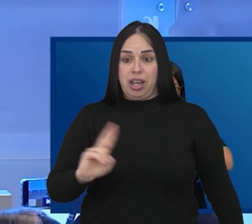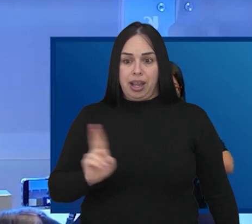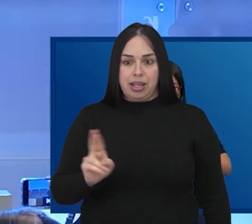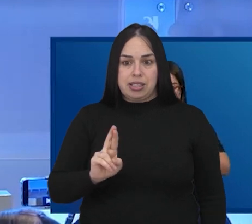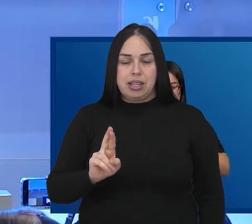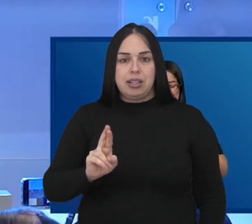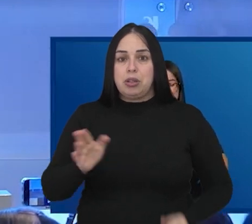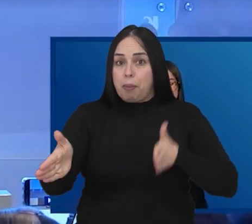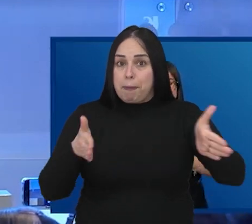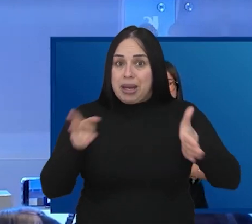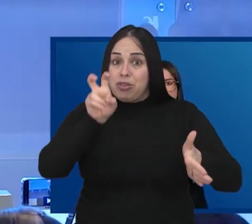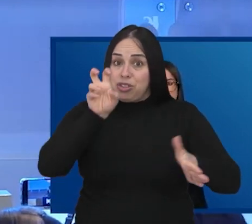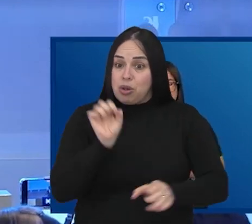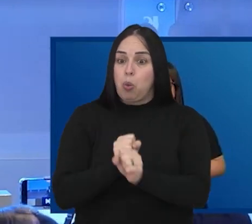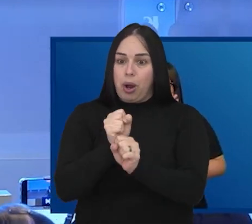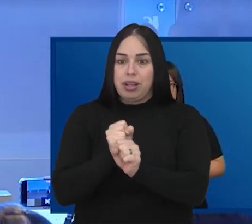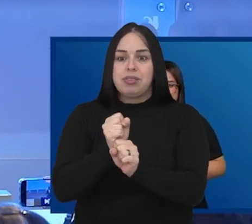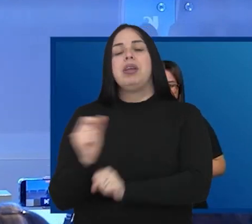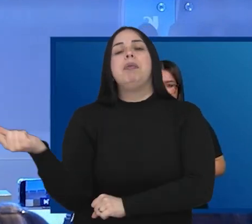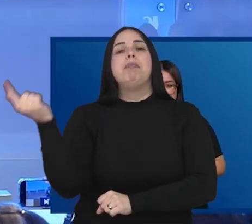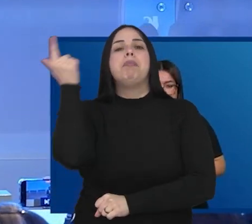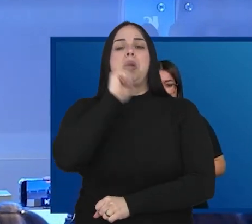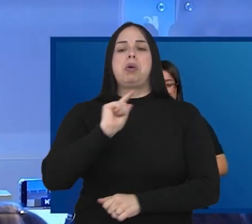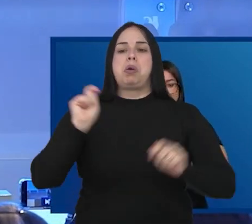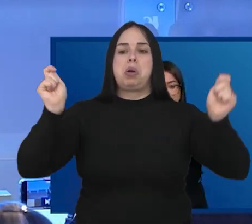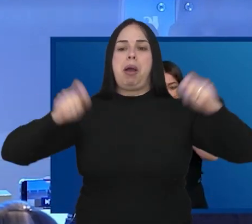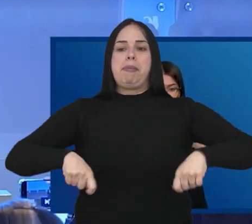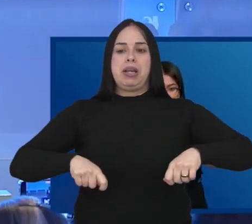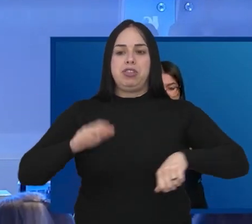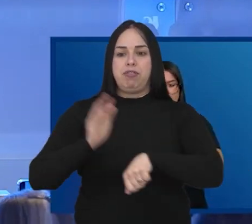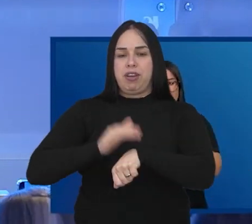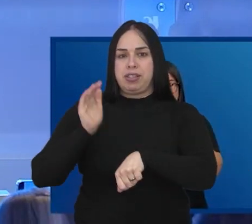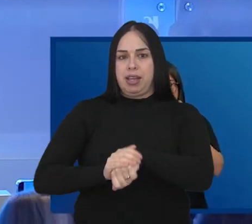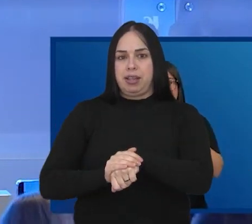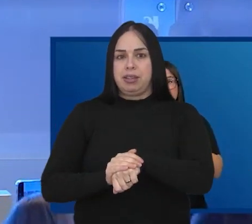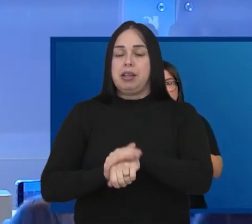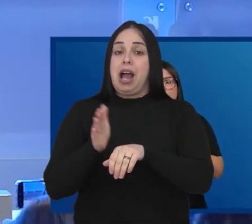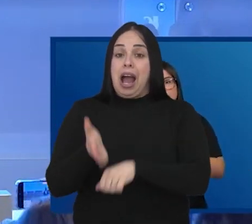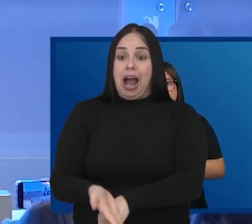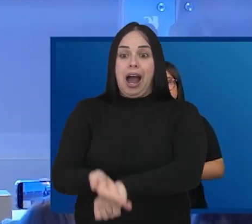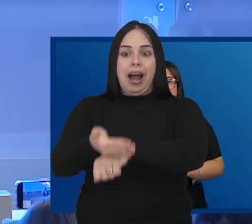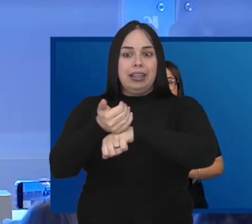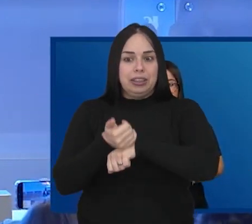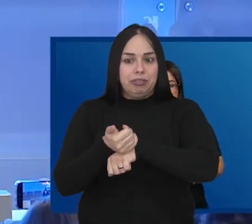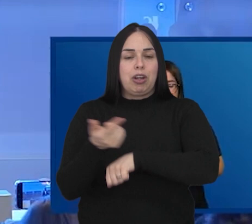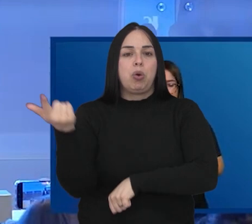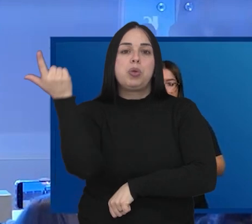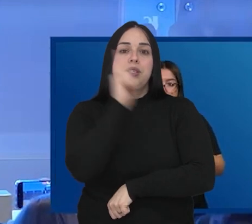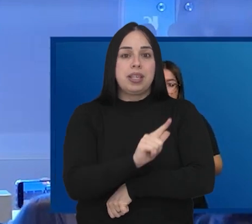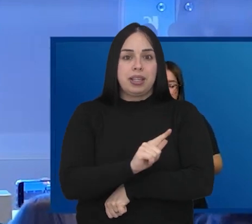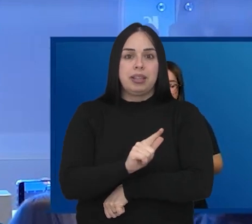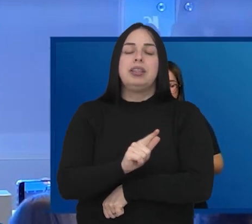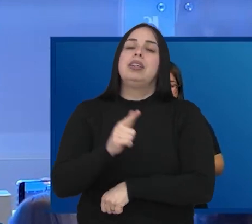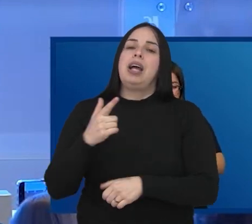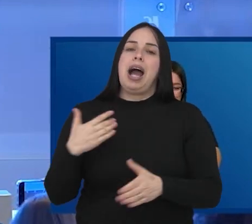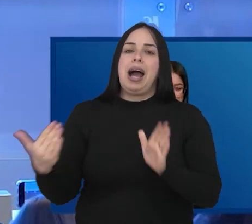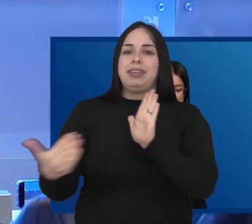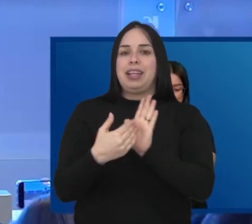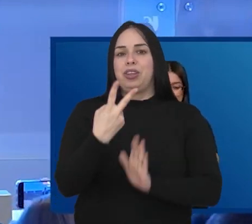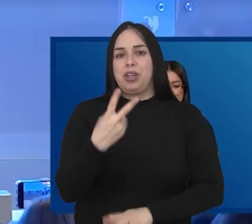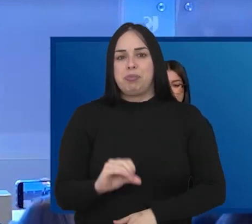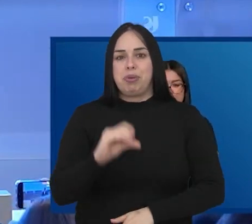de reais em 5 anos. É muita coisa? É, mas a gente vai fazer. Se Deus quiser, antes do prazo. A gente vai levar